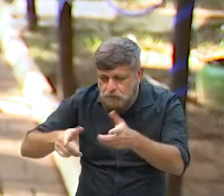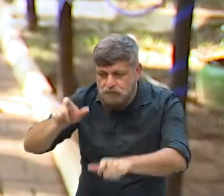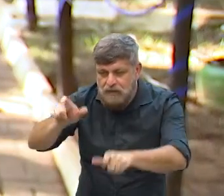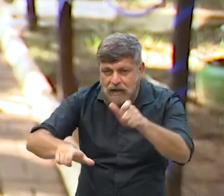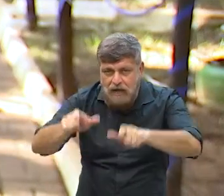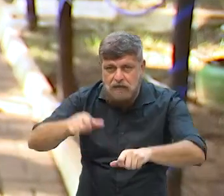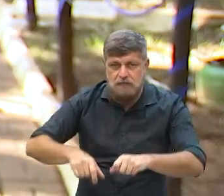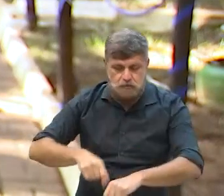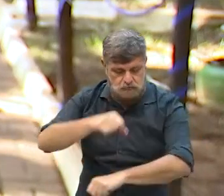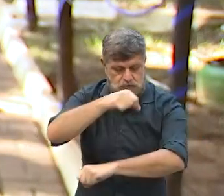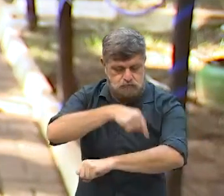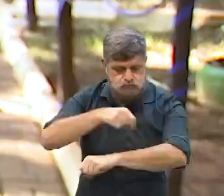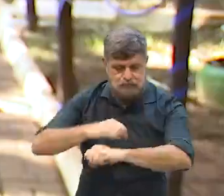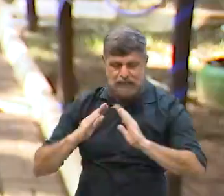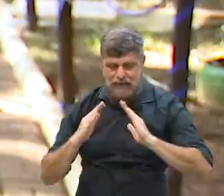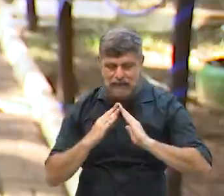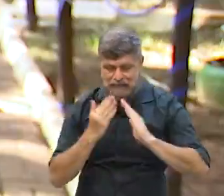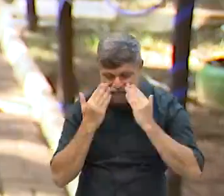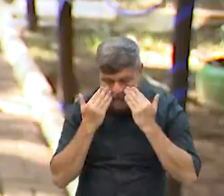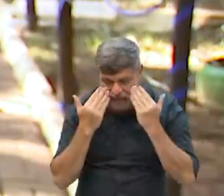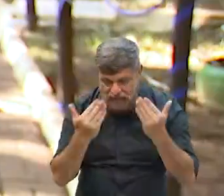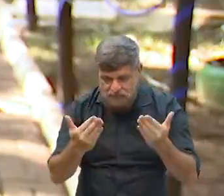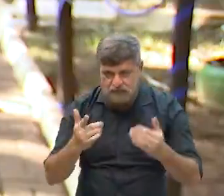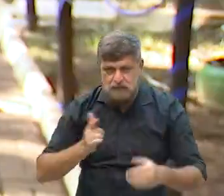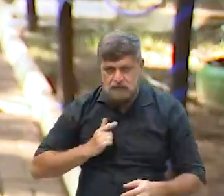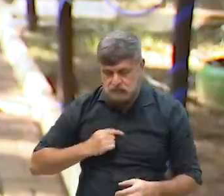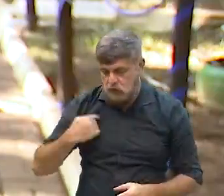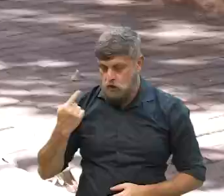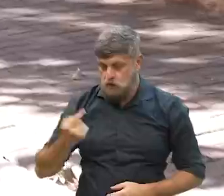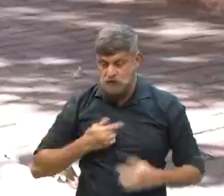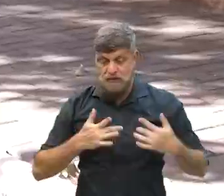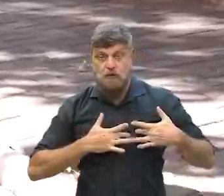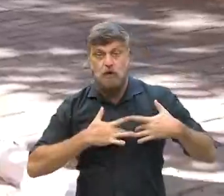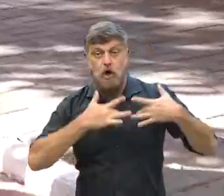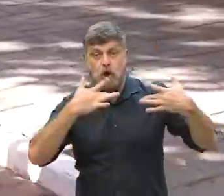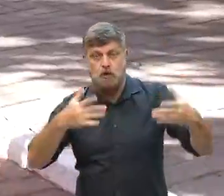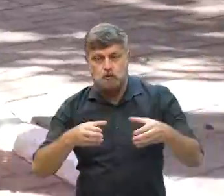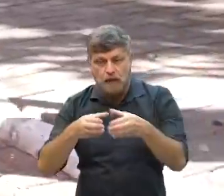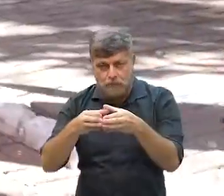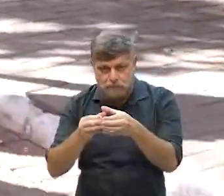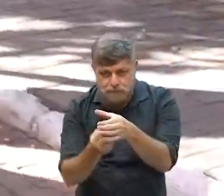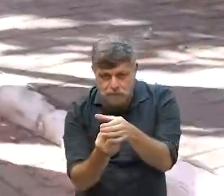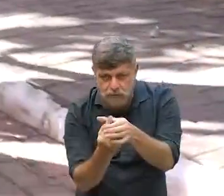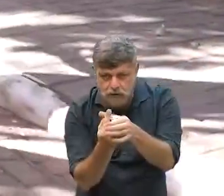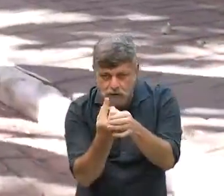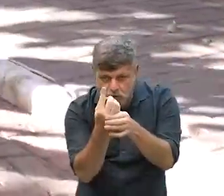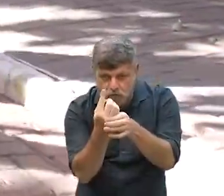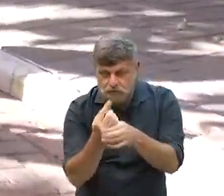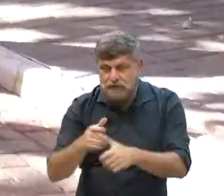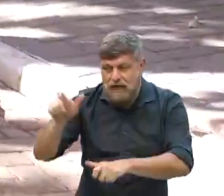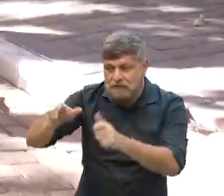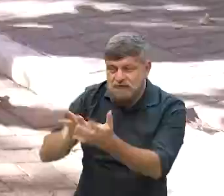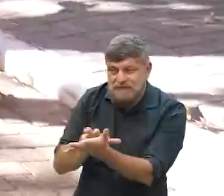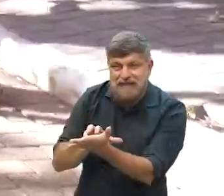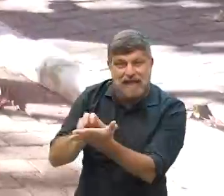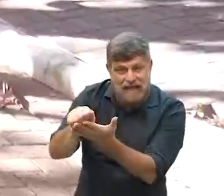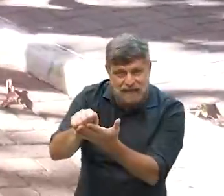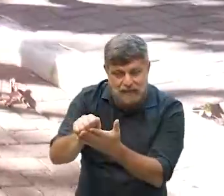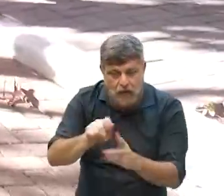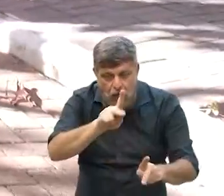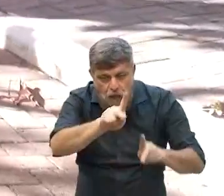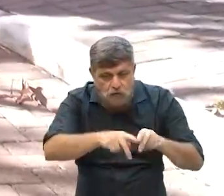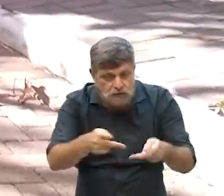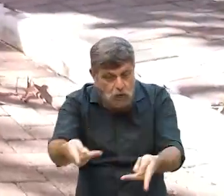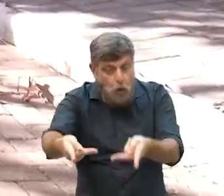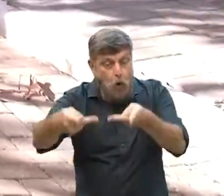em calçadas, né? Através da doação de mudas, nos nossos eventos, fazer cadastramento, né? Chamar a população